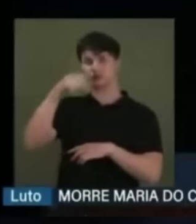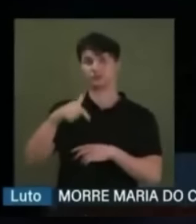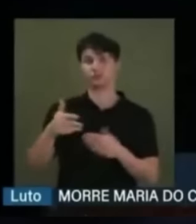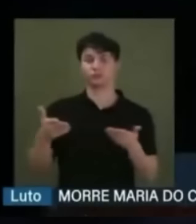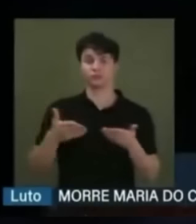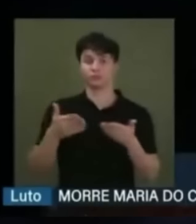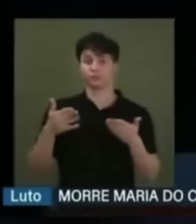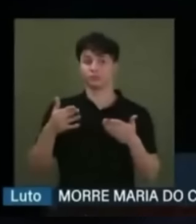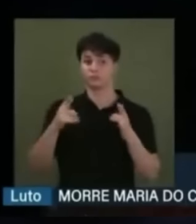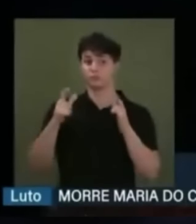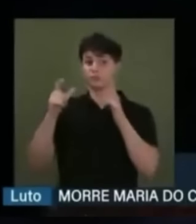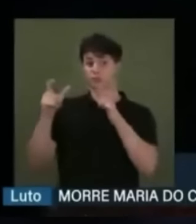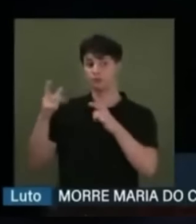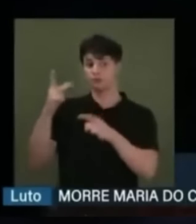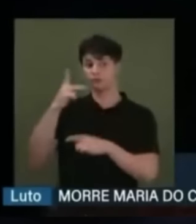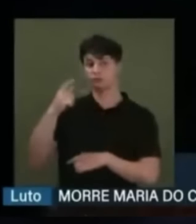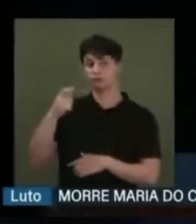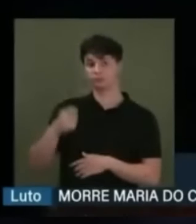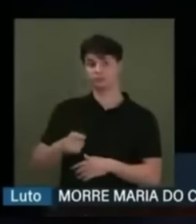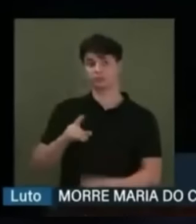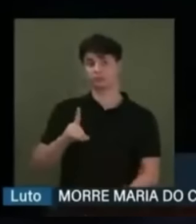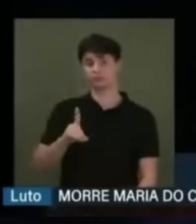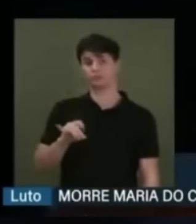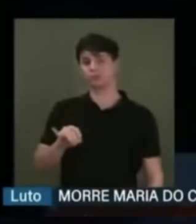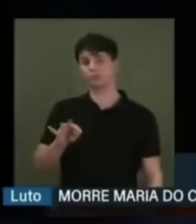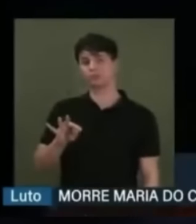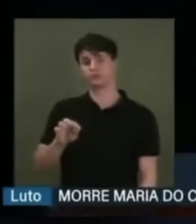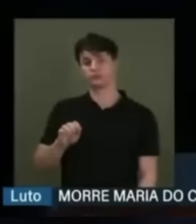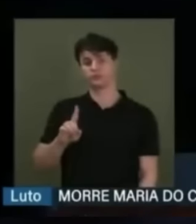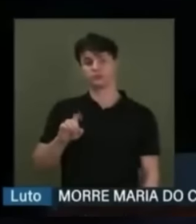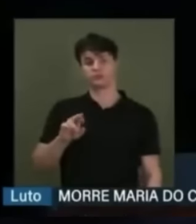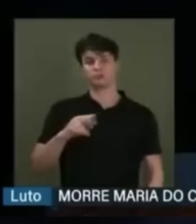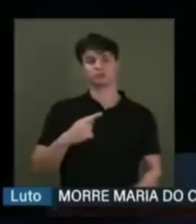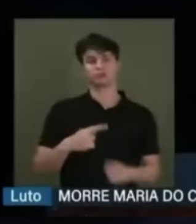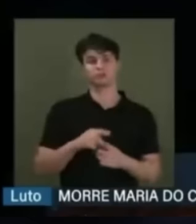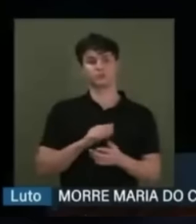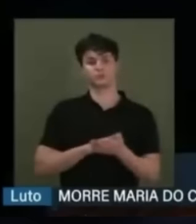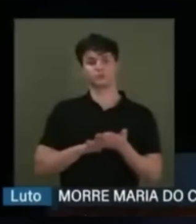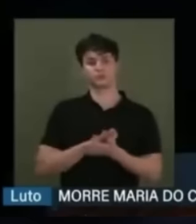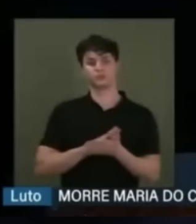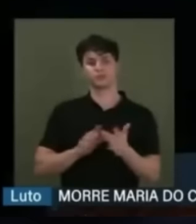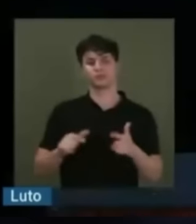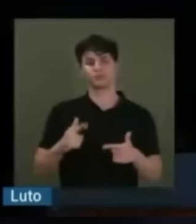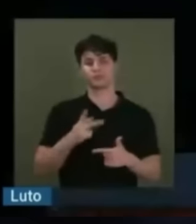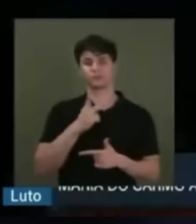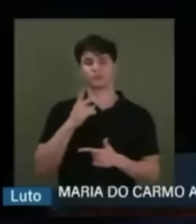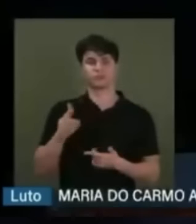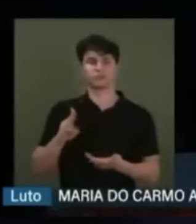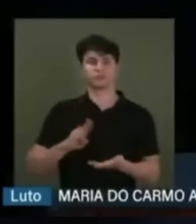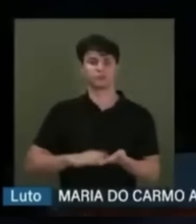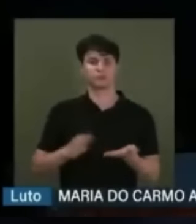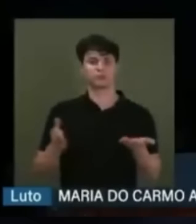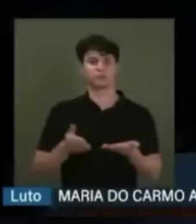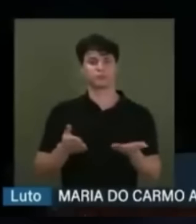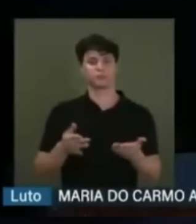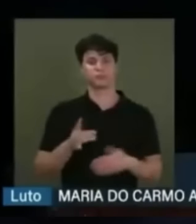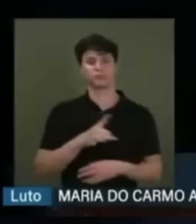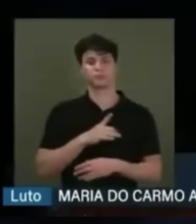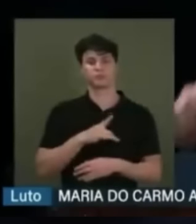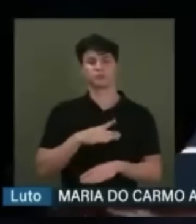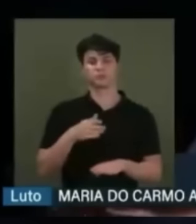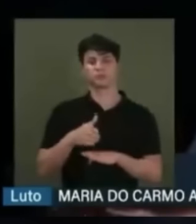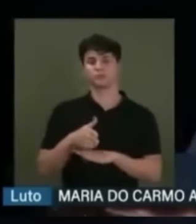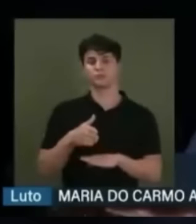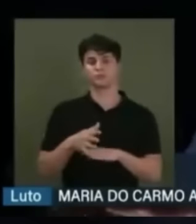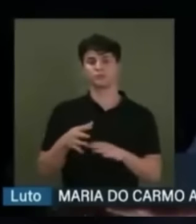ditador. Porque pela não ação dos membros desse Senado, hoje nós temos medo de participar de um grupo de WhatsApp e dar